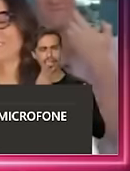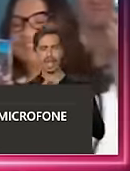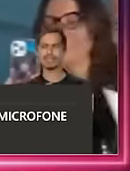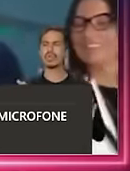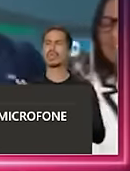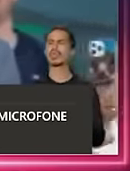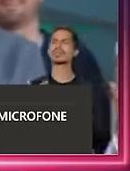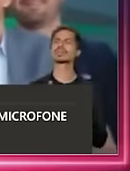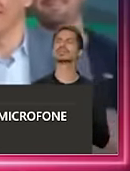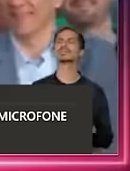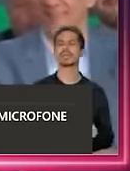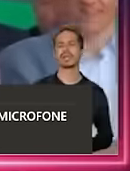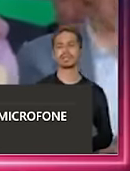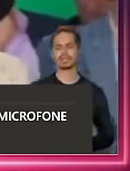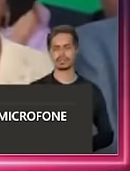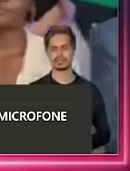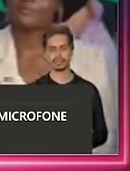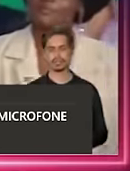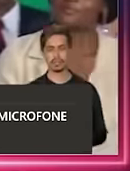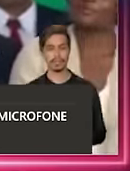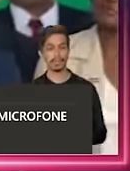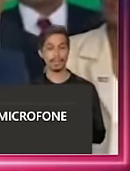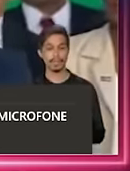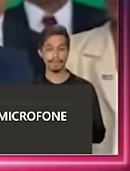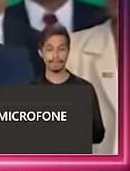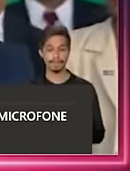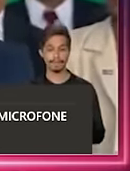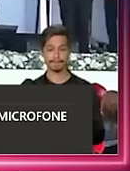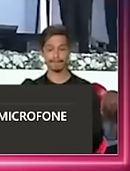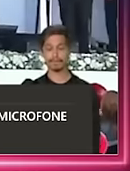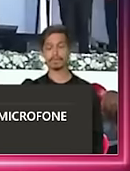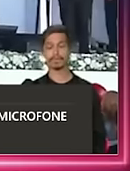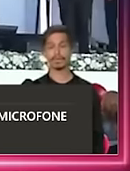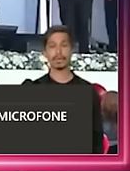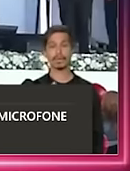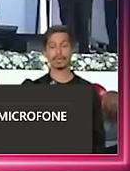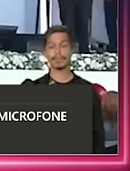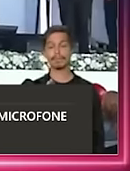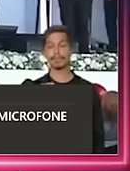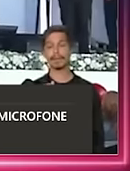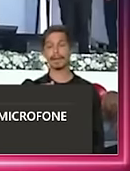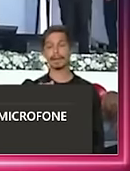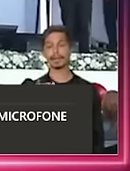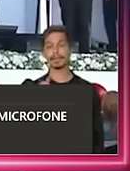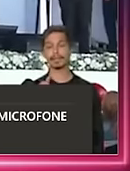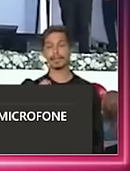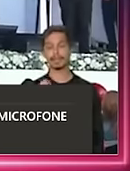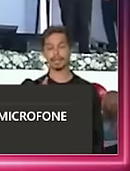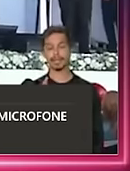está cansado por causa do Biden nos Estados Unidos.